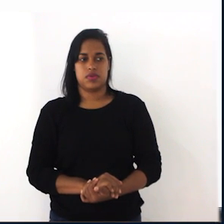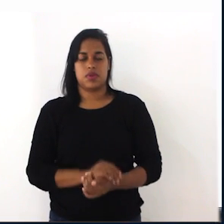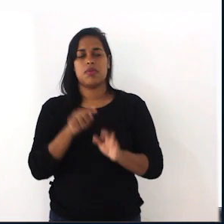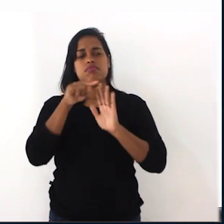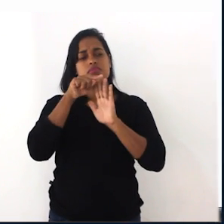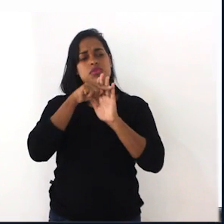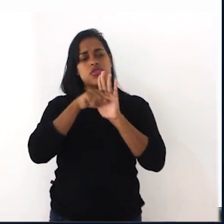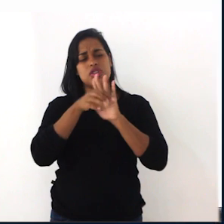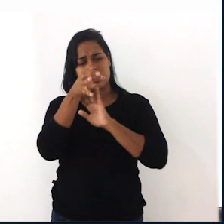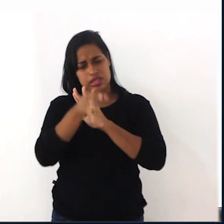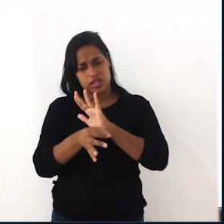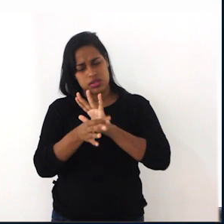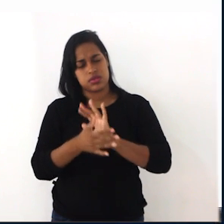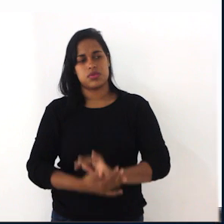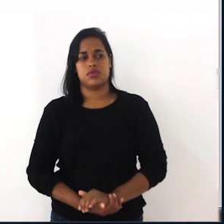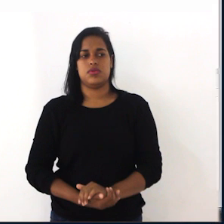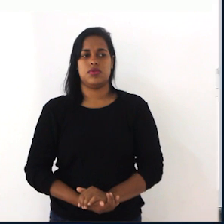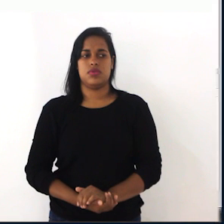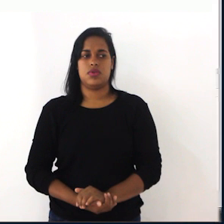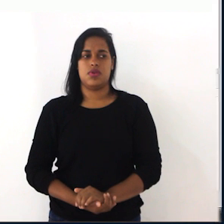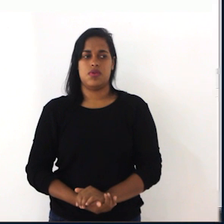projeto direito.